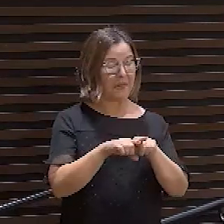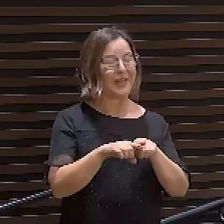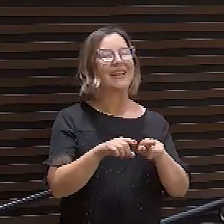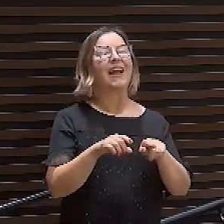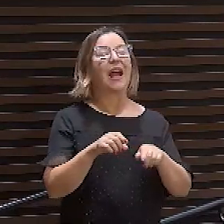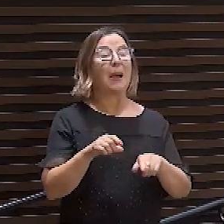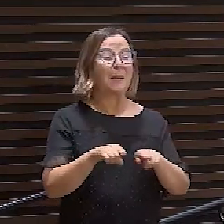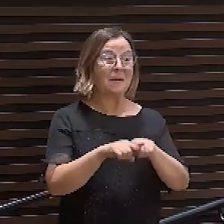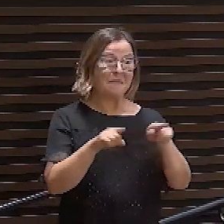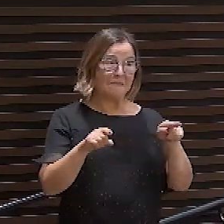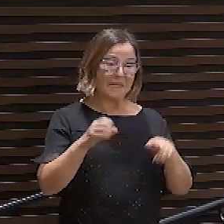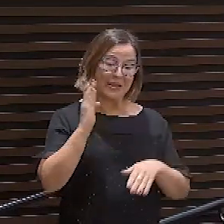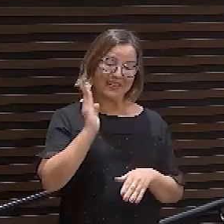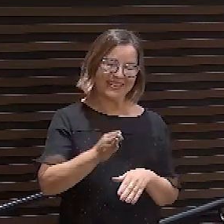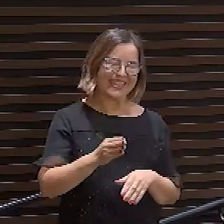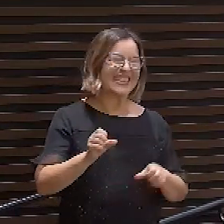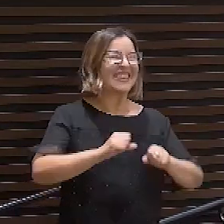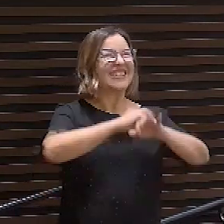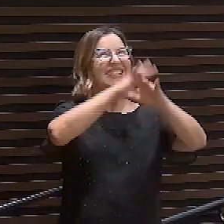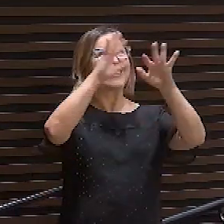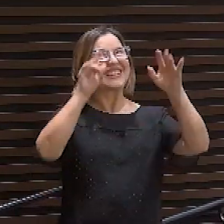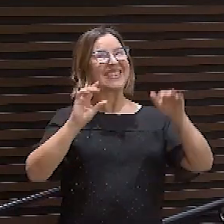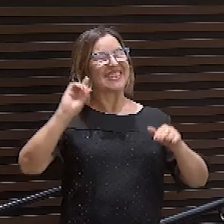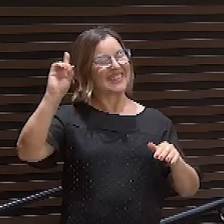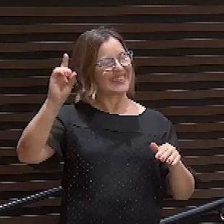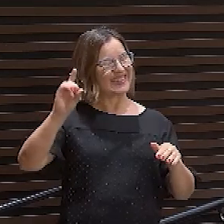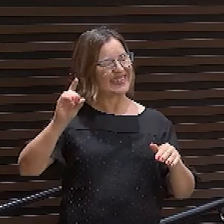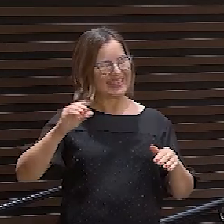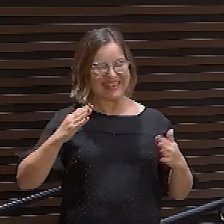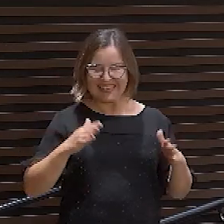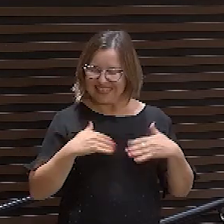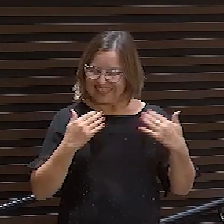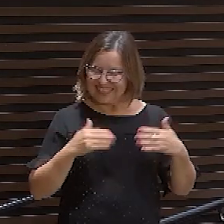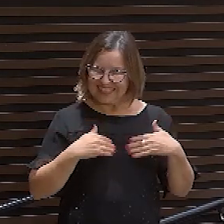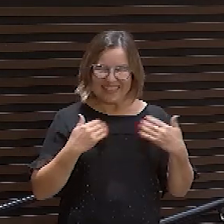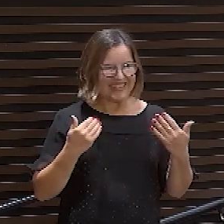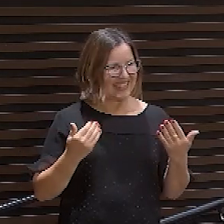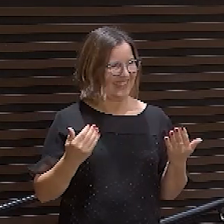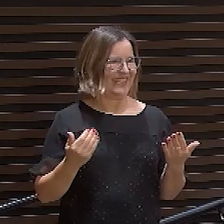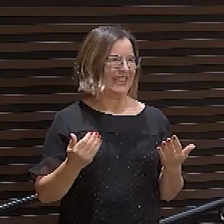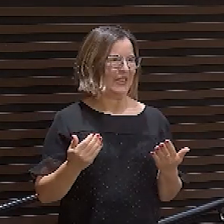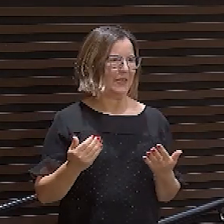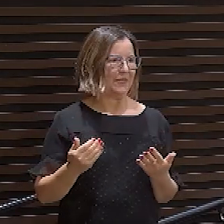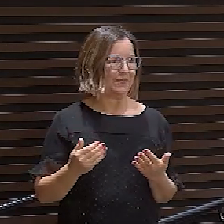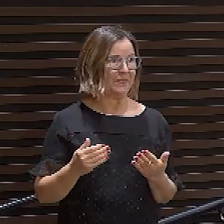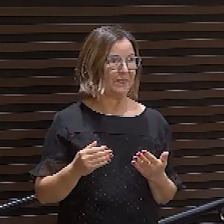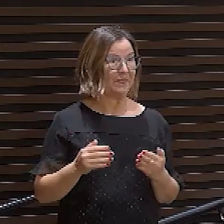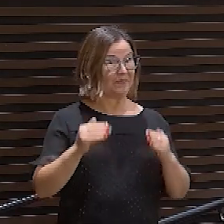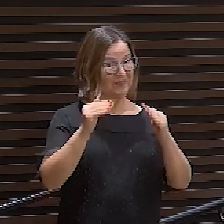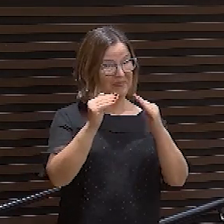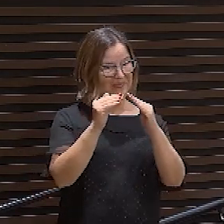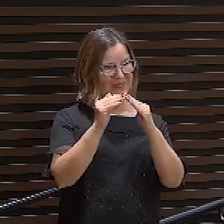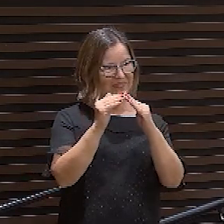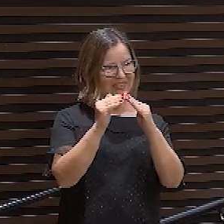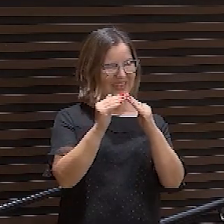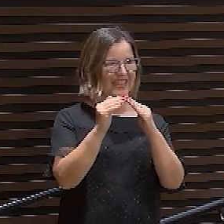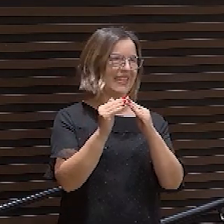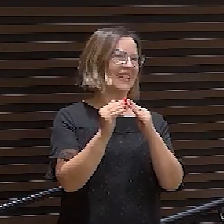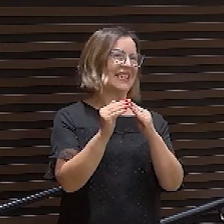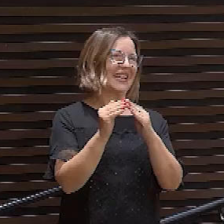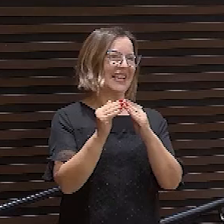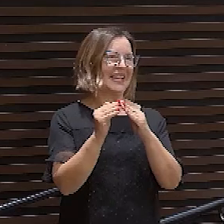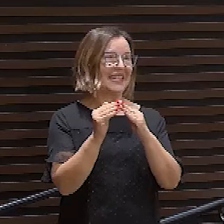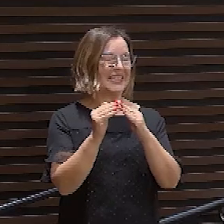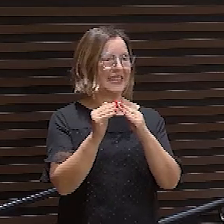glorificar a Deus e gozá-lo na casa. A casa